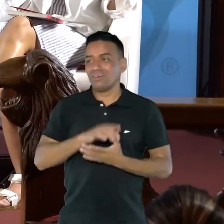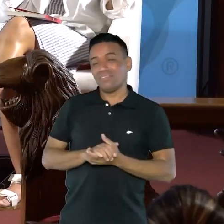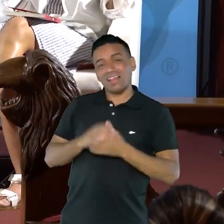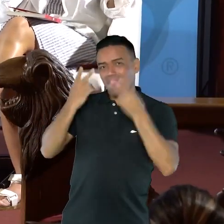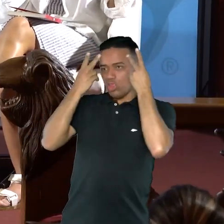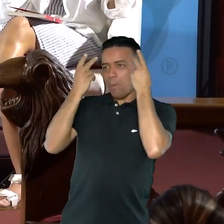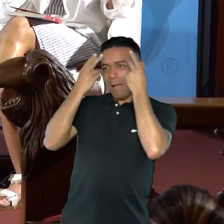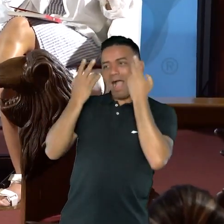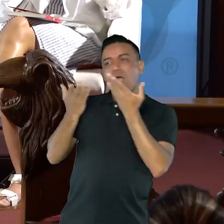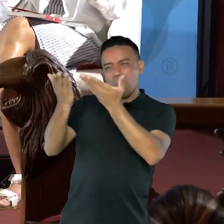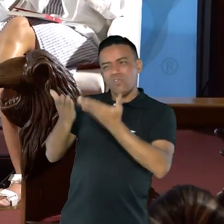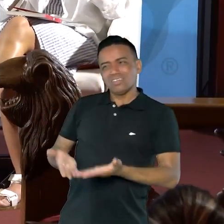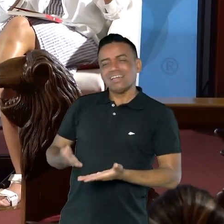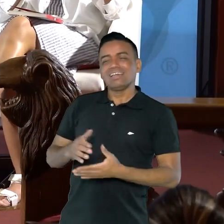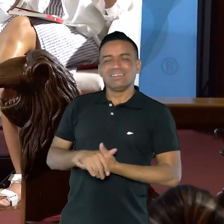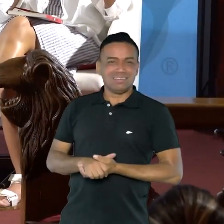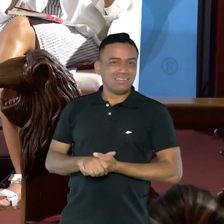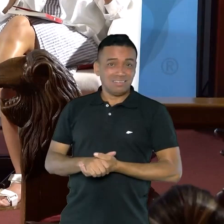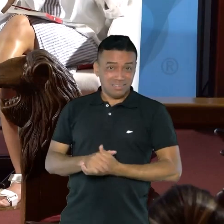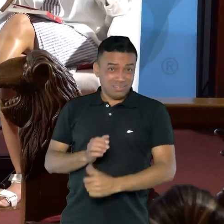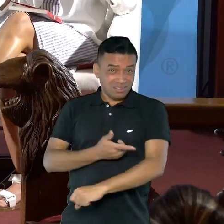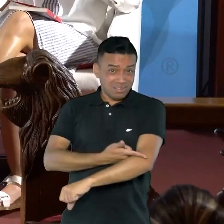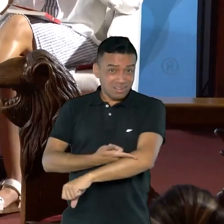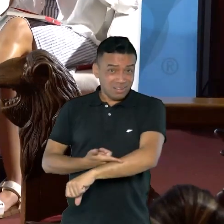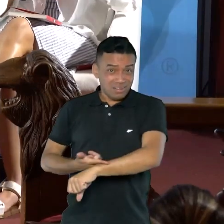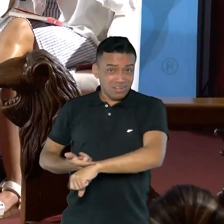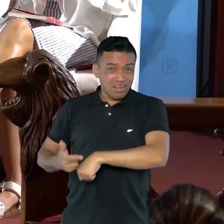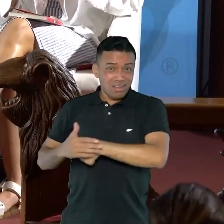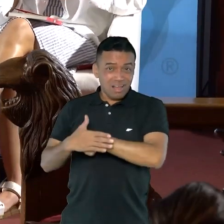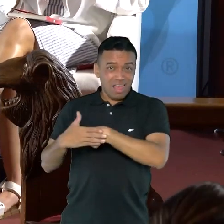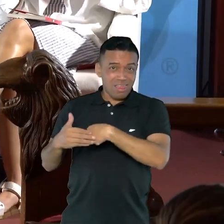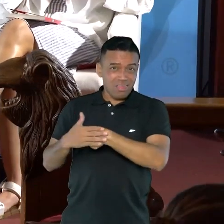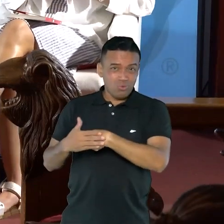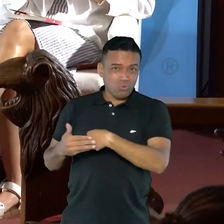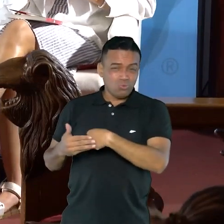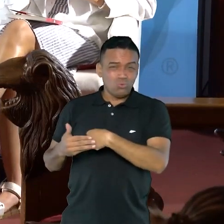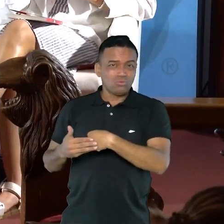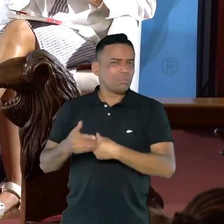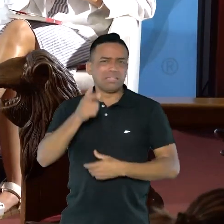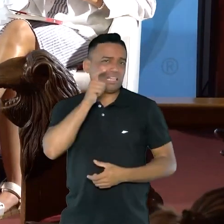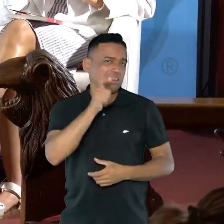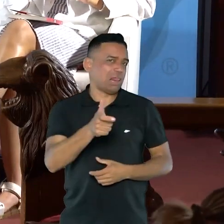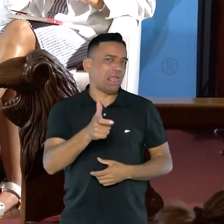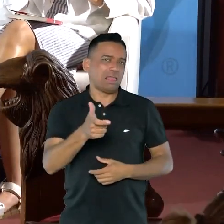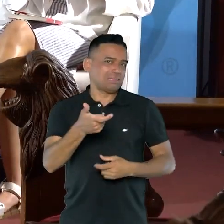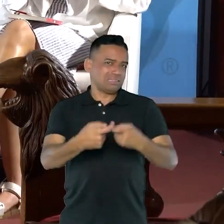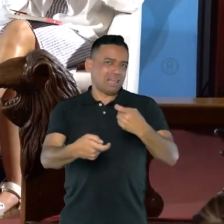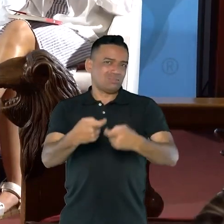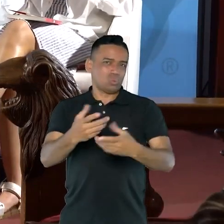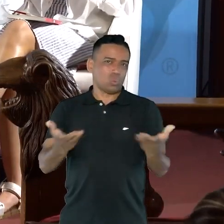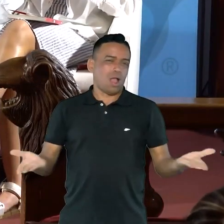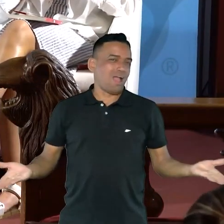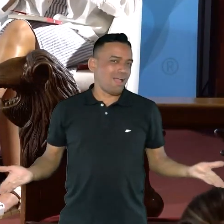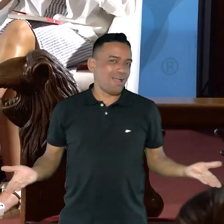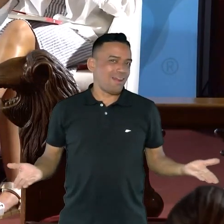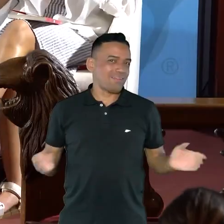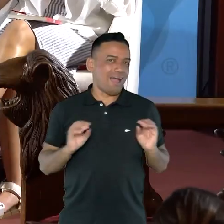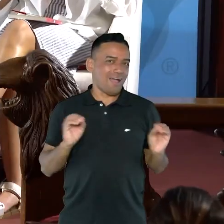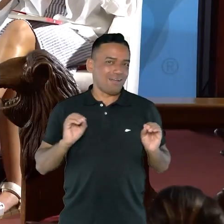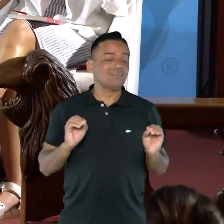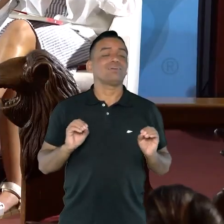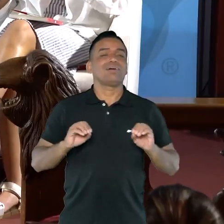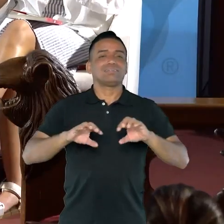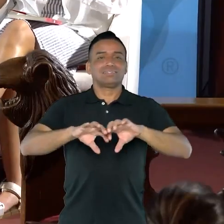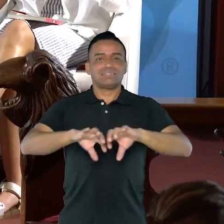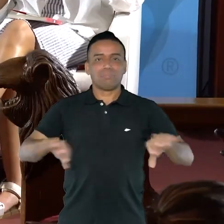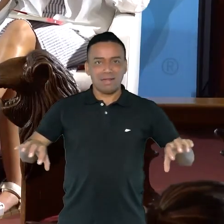você, como um elogio romântico, né? Parece não ter tanto interesse assim. Então, essa